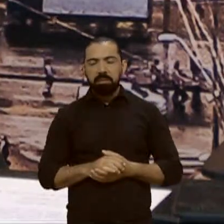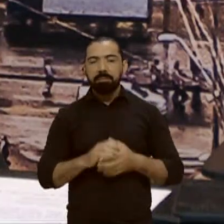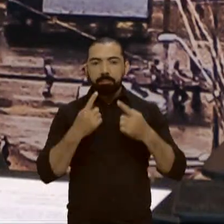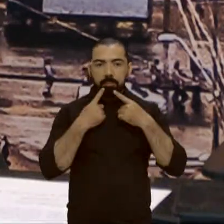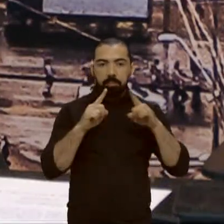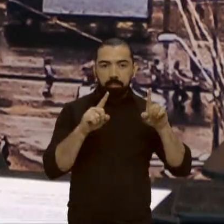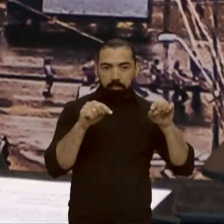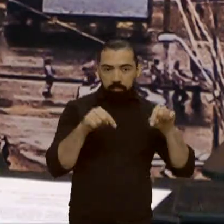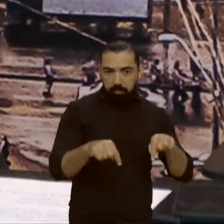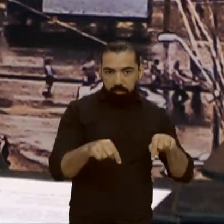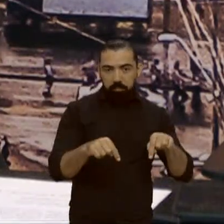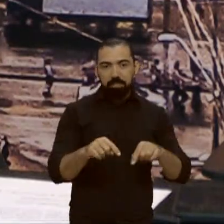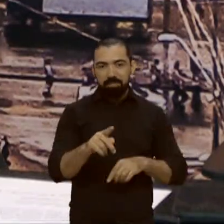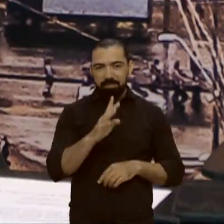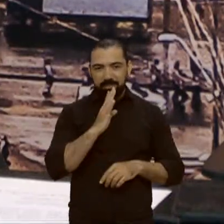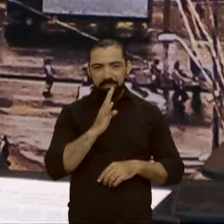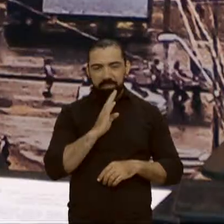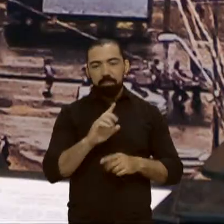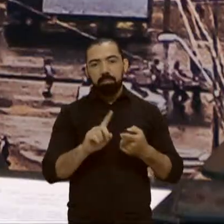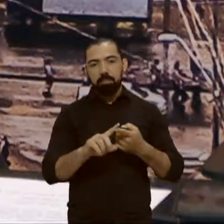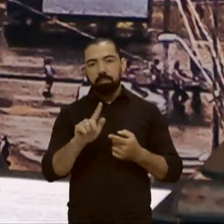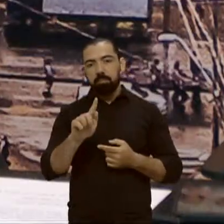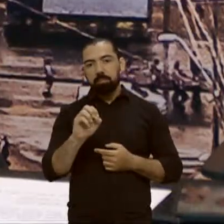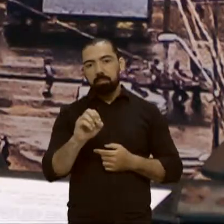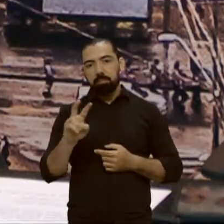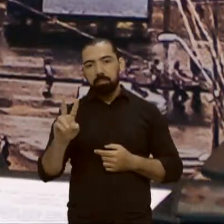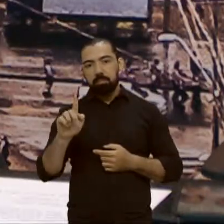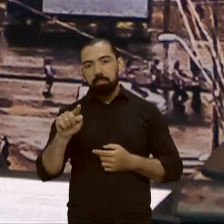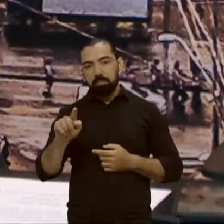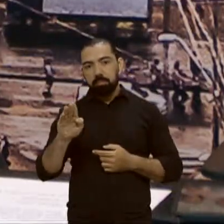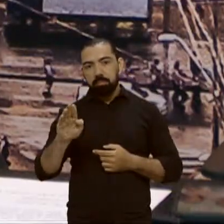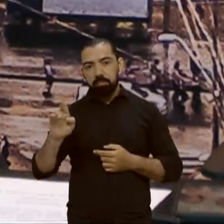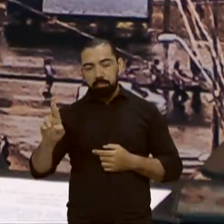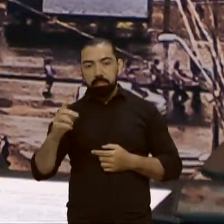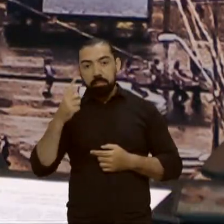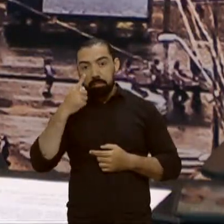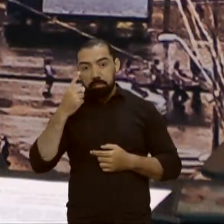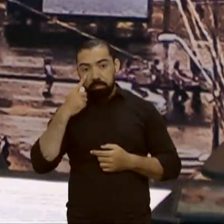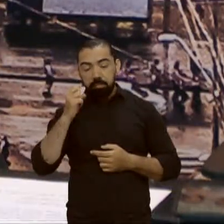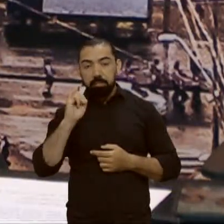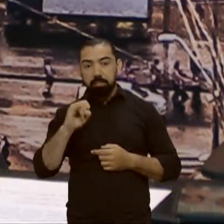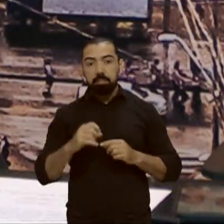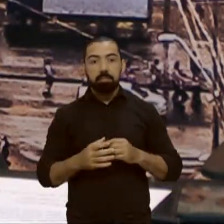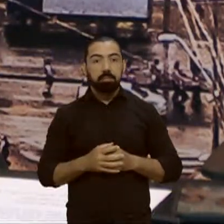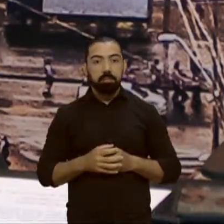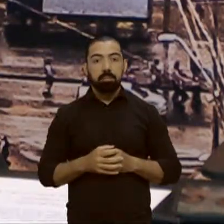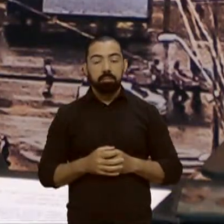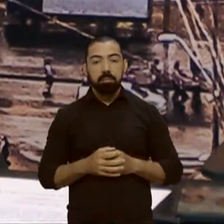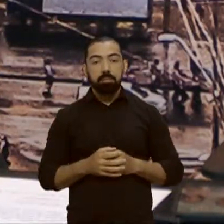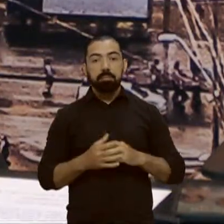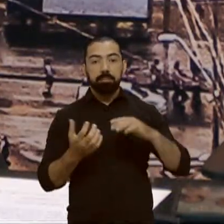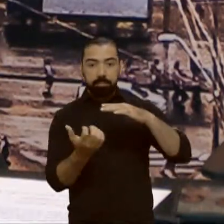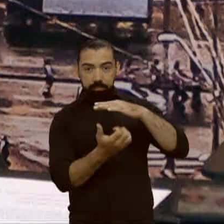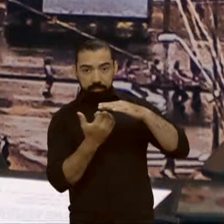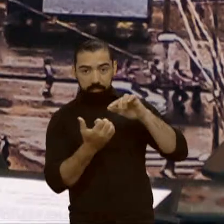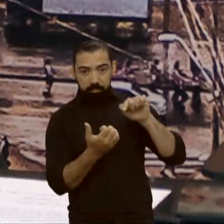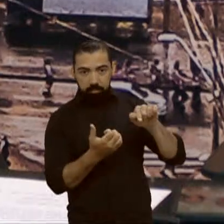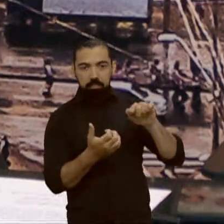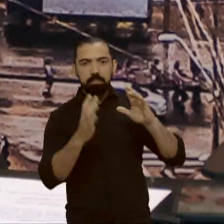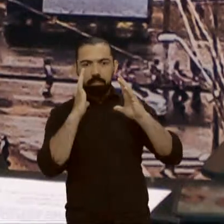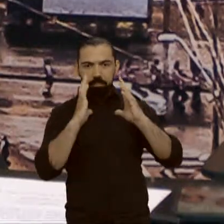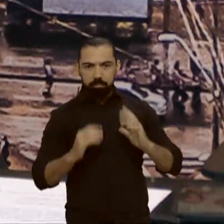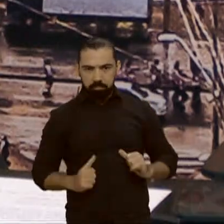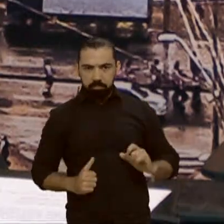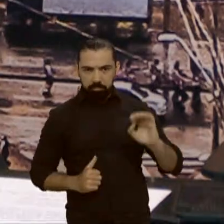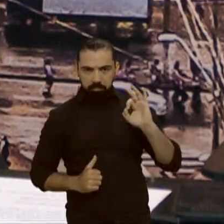Aqui, o gov.br, verificar se a empresa é uma empresa idônea, se